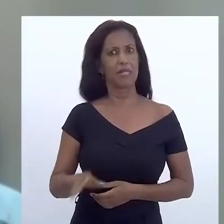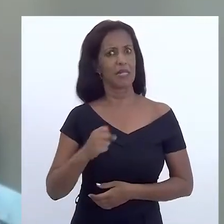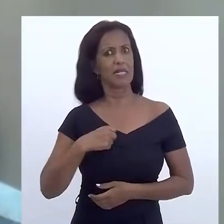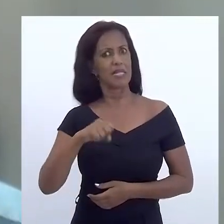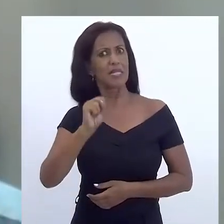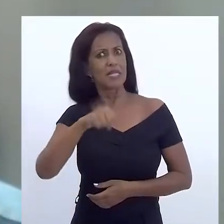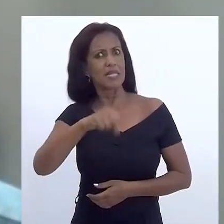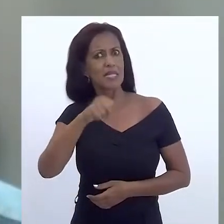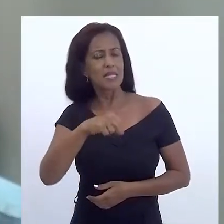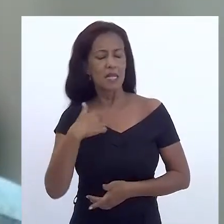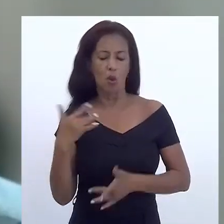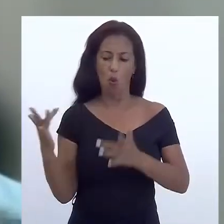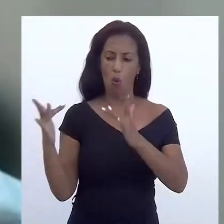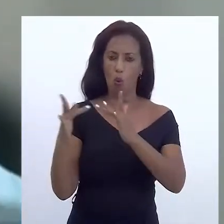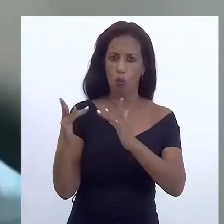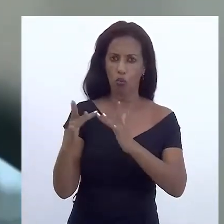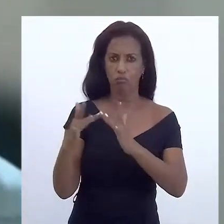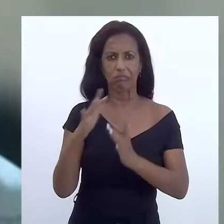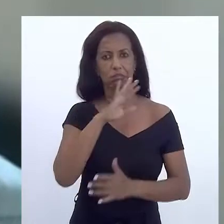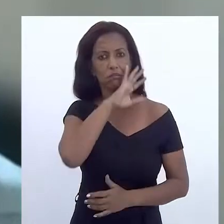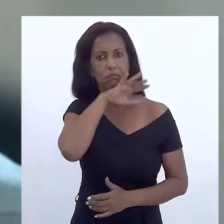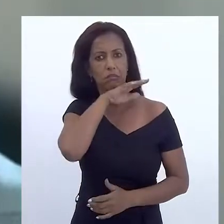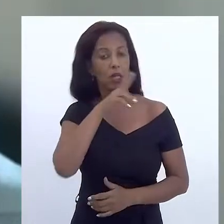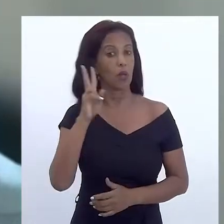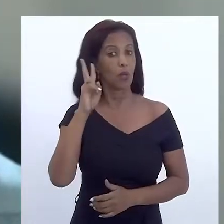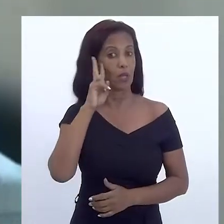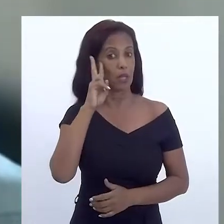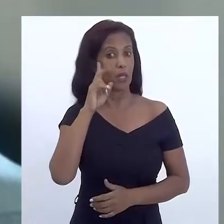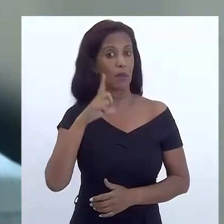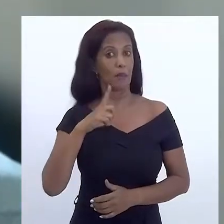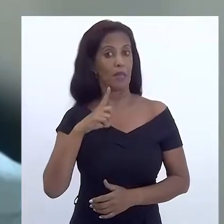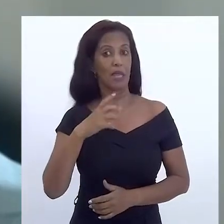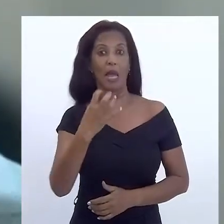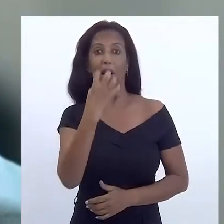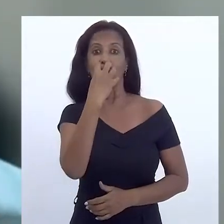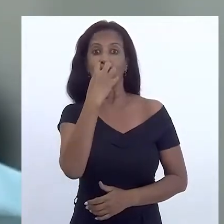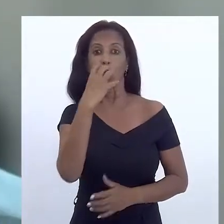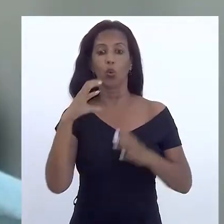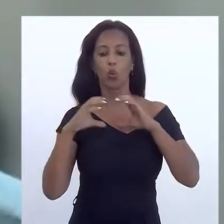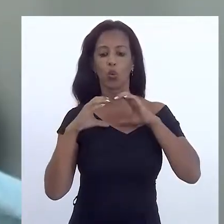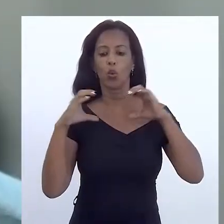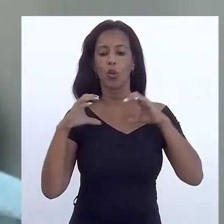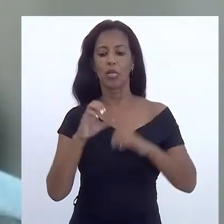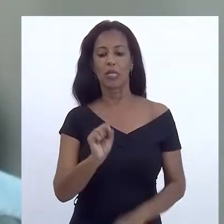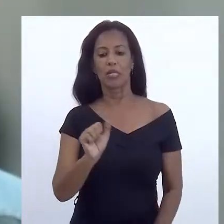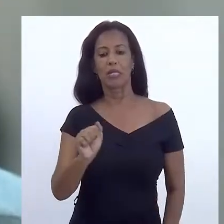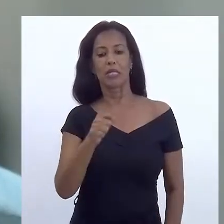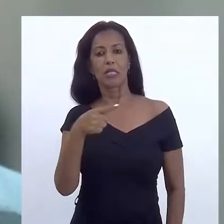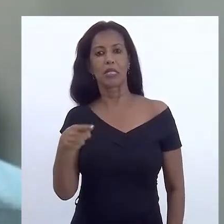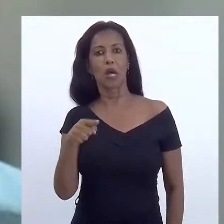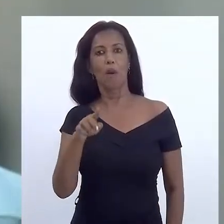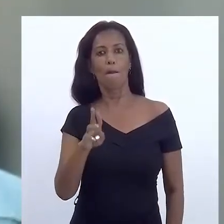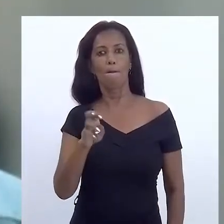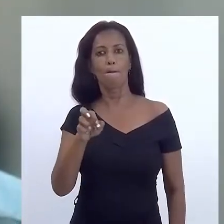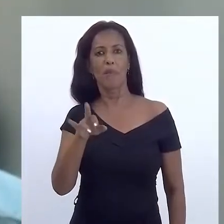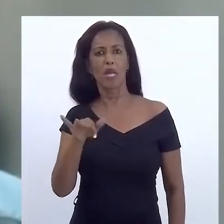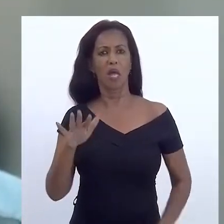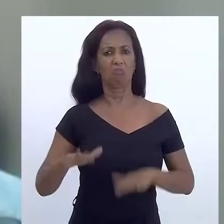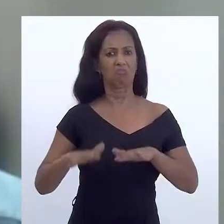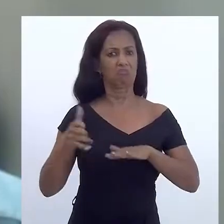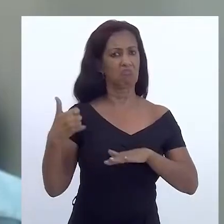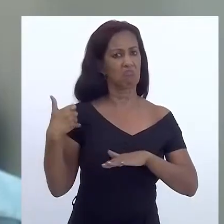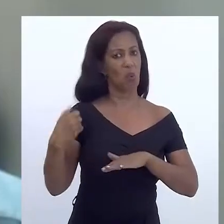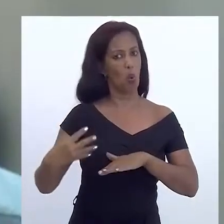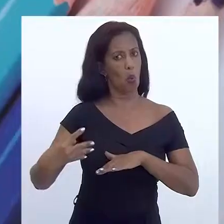sim, bastante contato. Eu lembro até de ter um cão São Bernardo em casa. Eu tinha por volta de uns 4 anos de